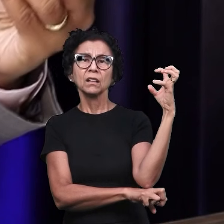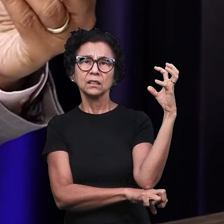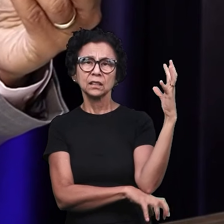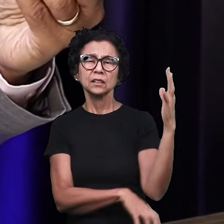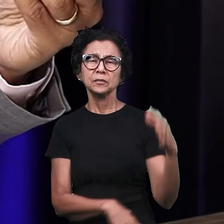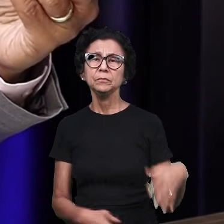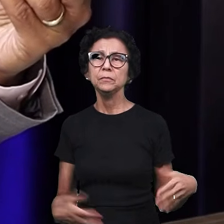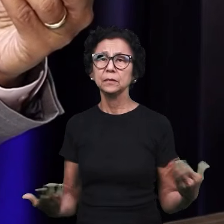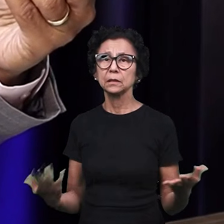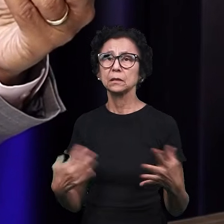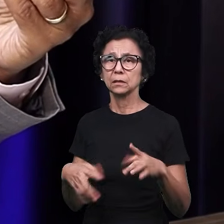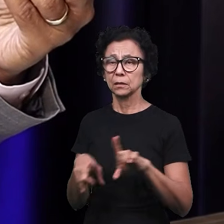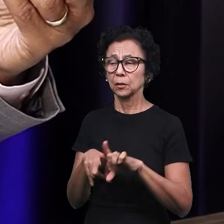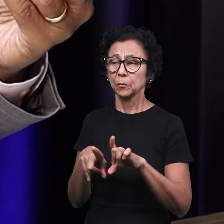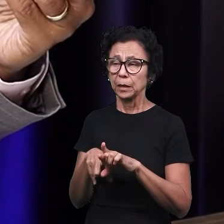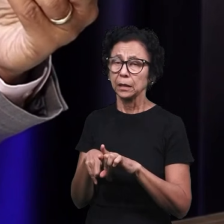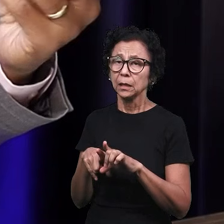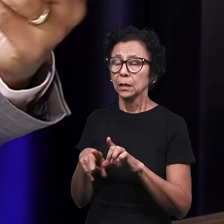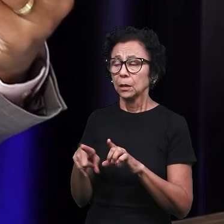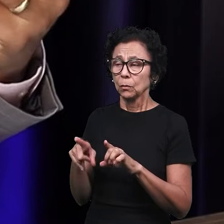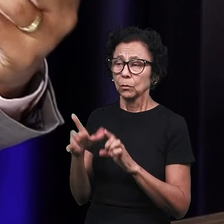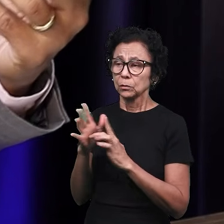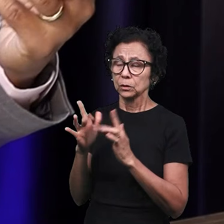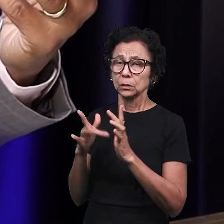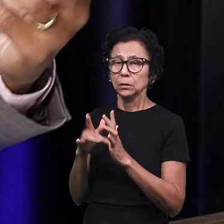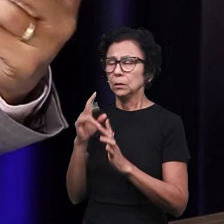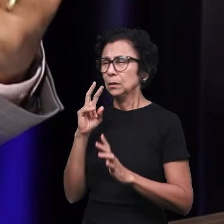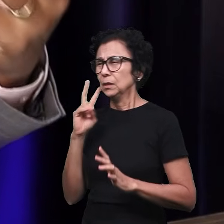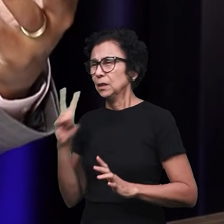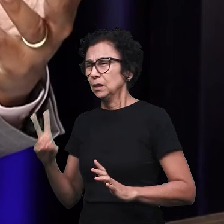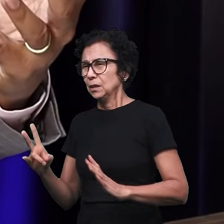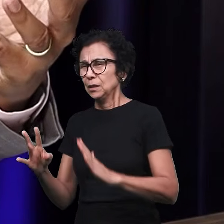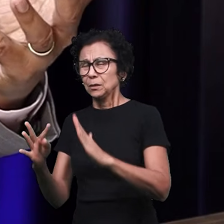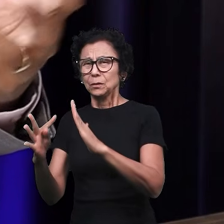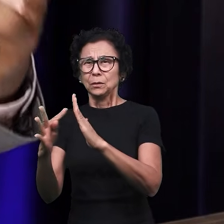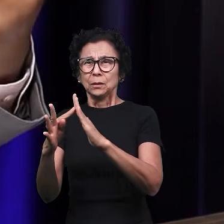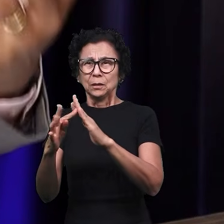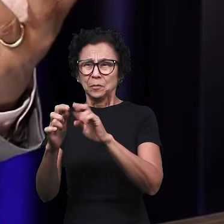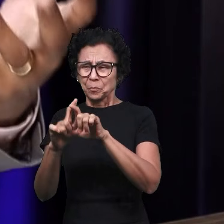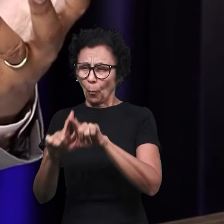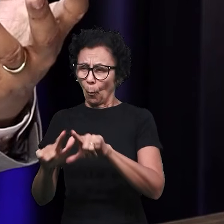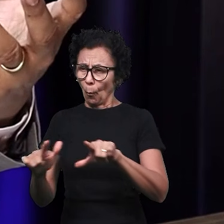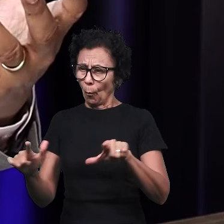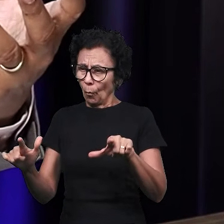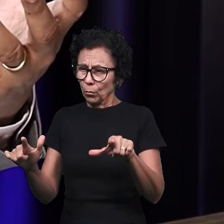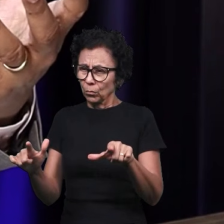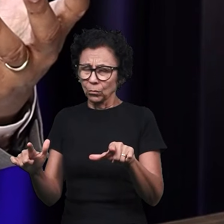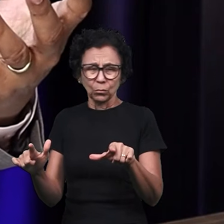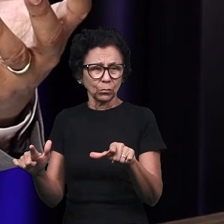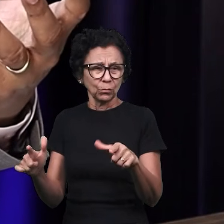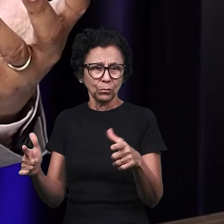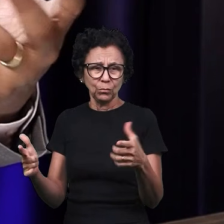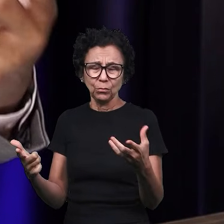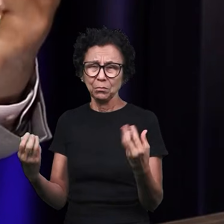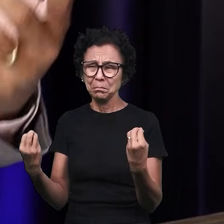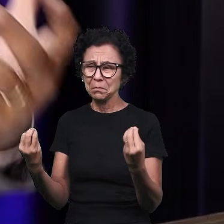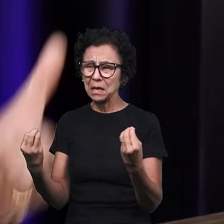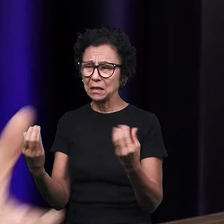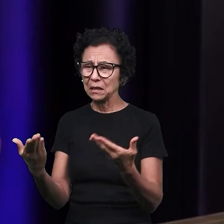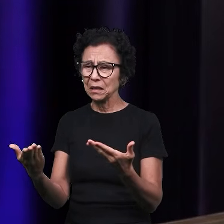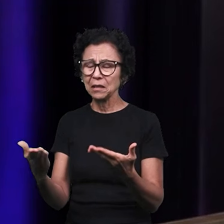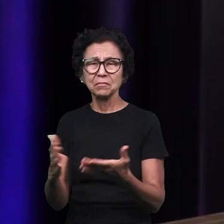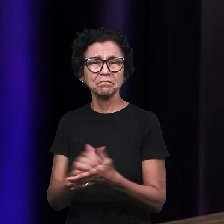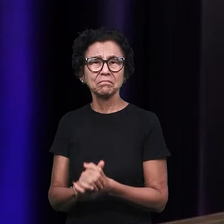como o templo, que posteriormente, né, o Senhor viu aquele vazio que estava dentro dele, não